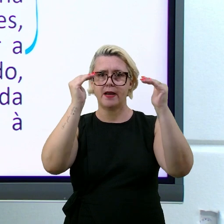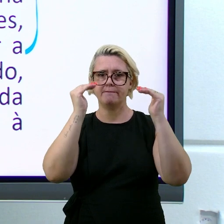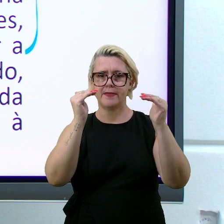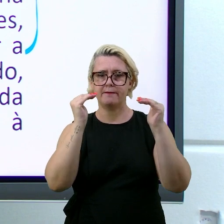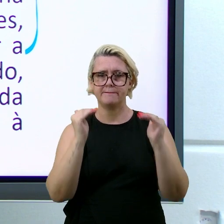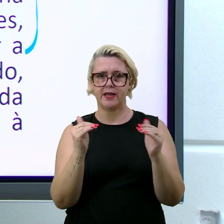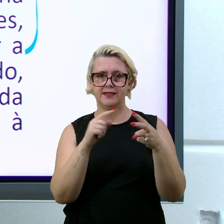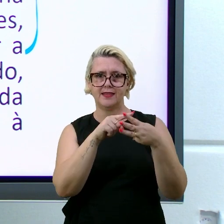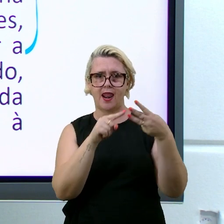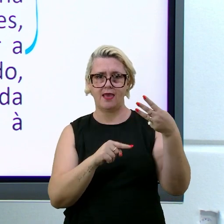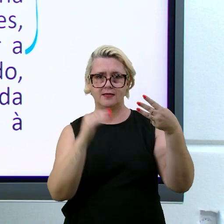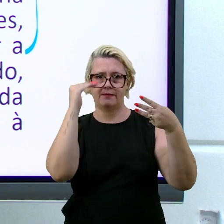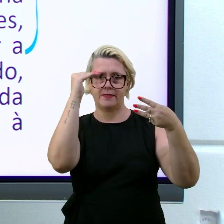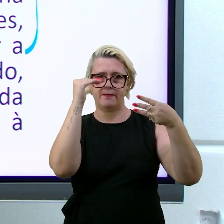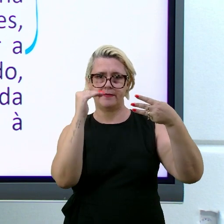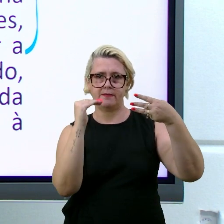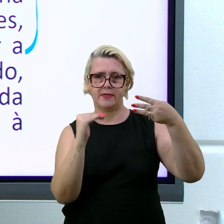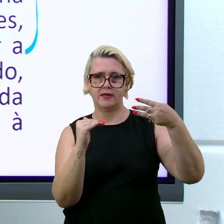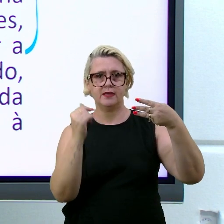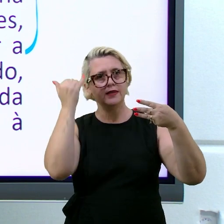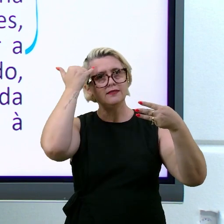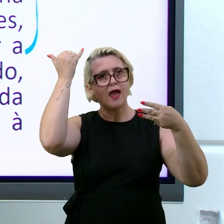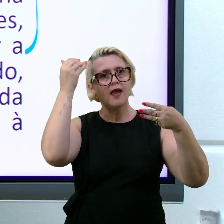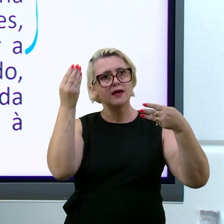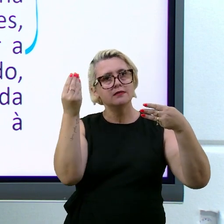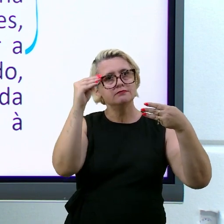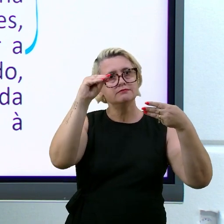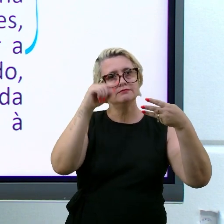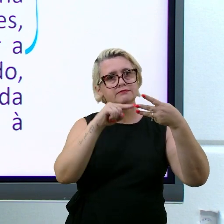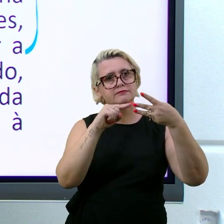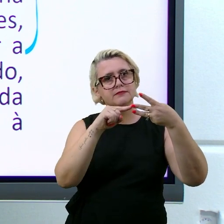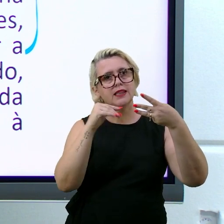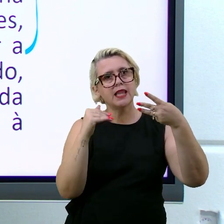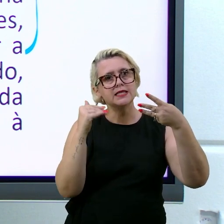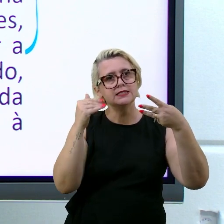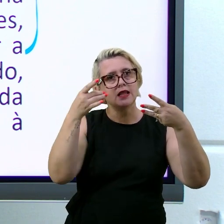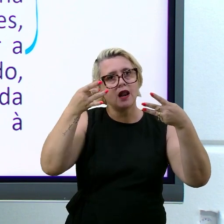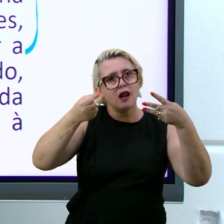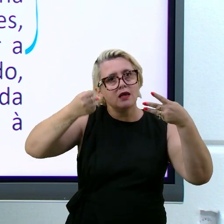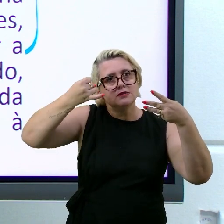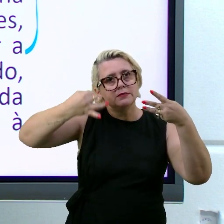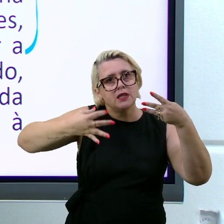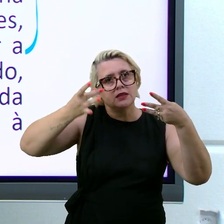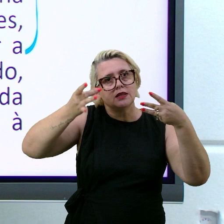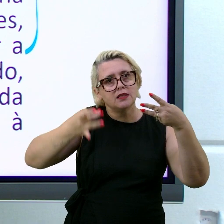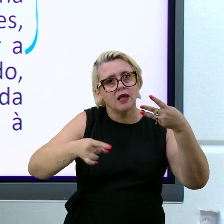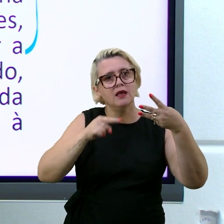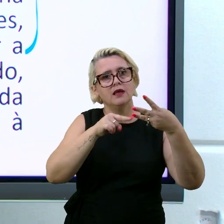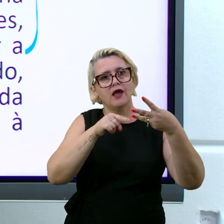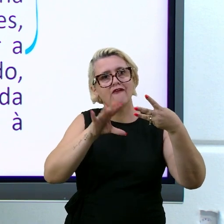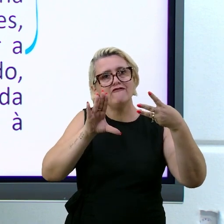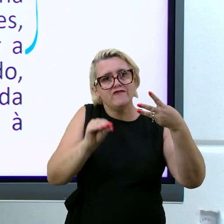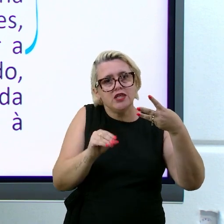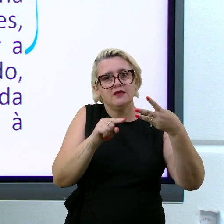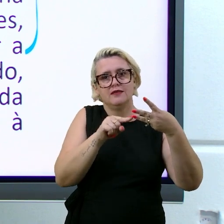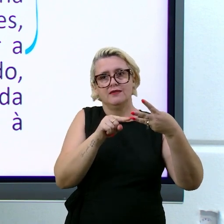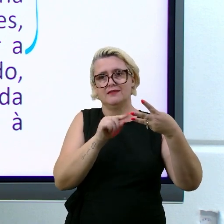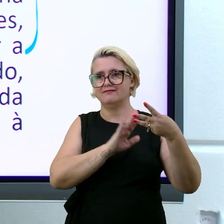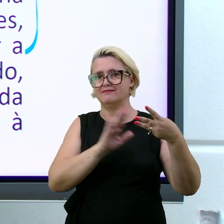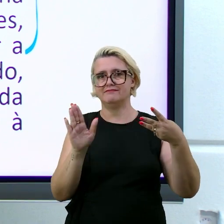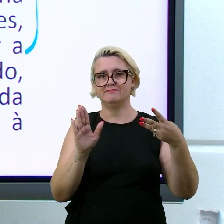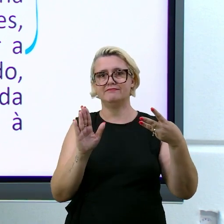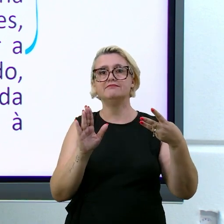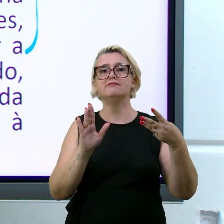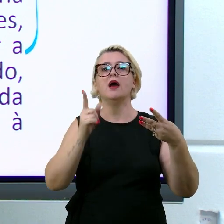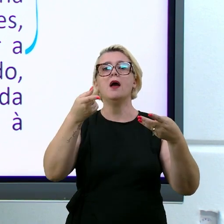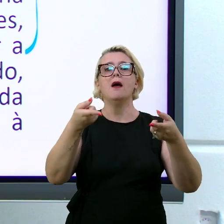na preparação da ideia. Você tem a ideia, apresenta a ideia. Agora eu vou detalhar. Explico. Fecho o parágrafo.